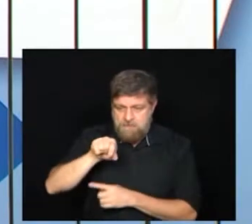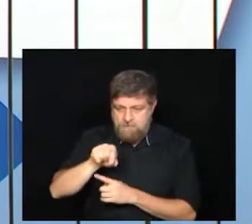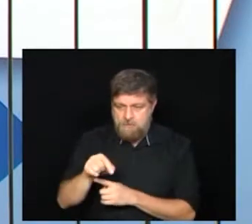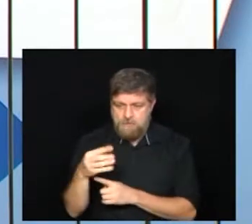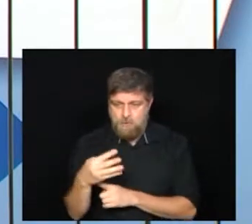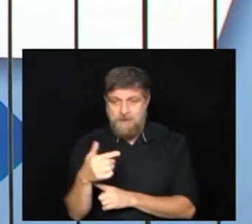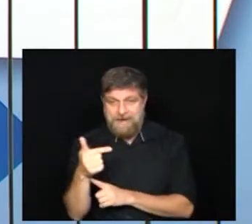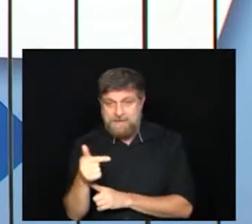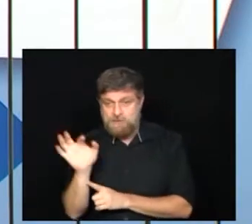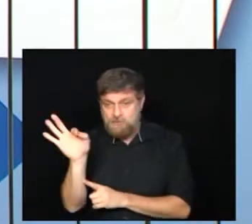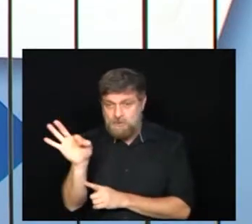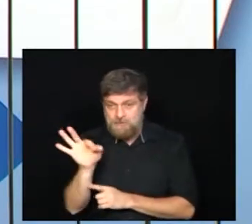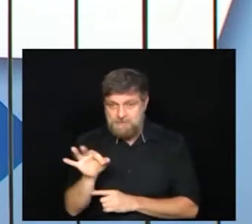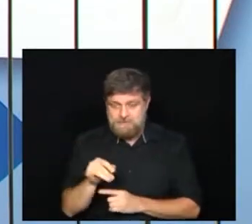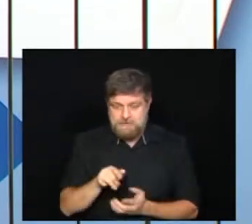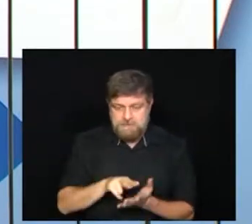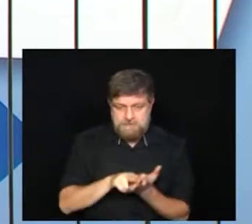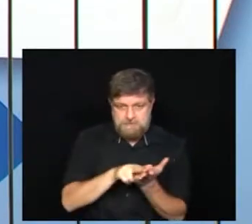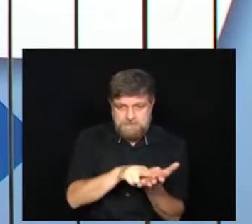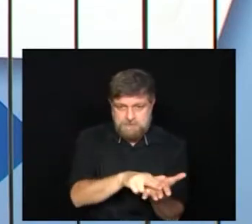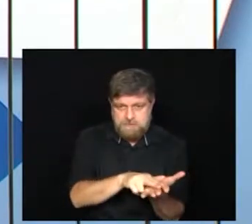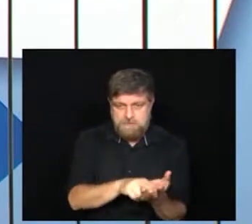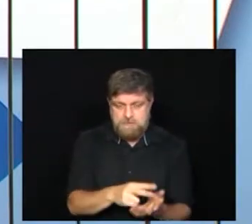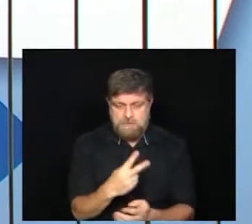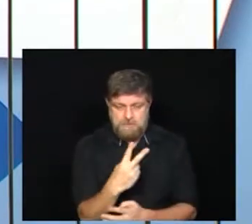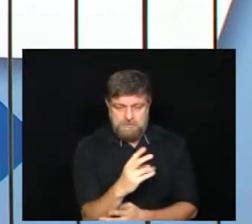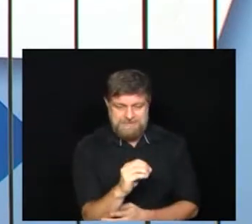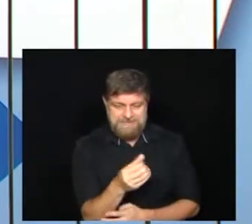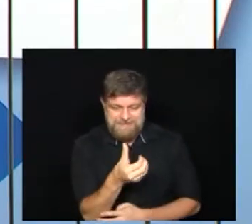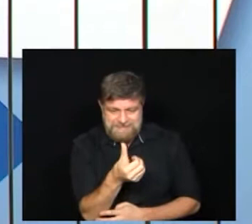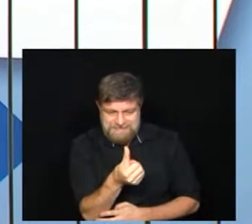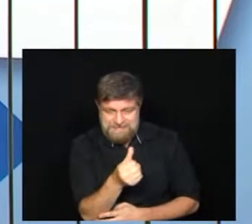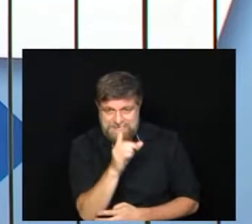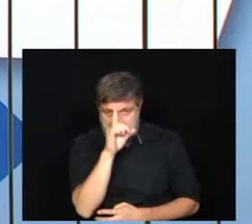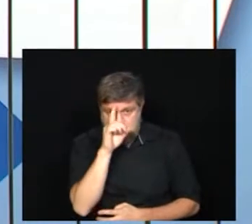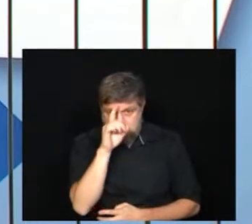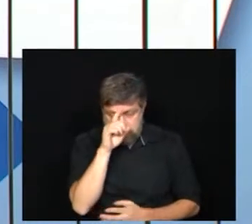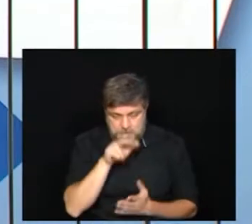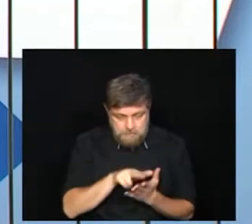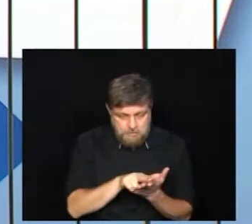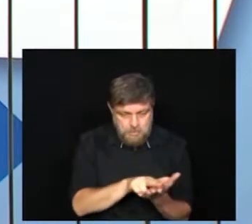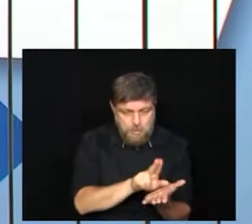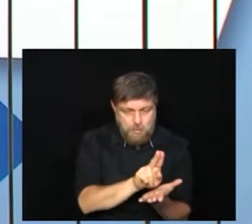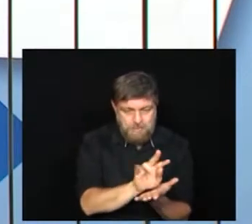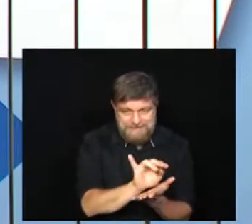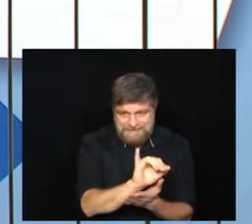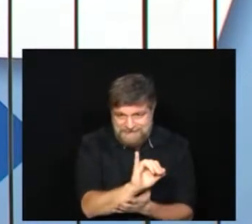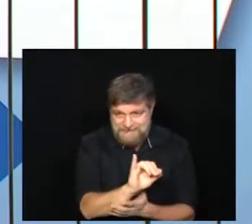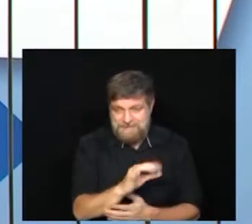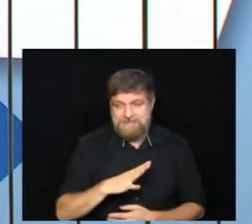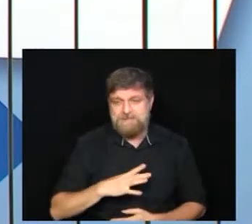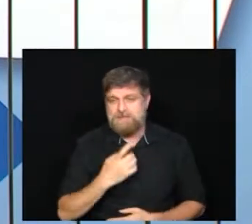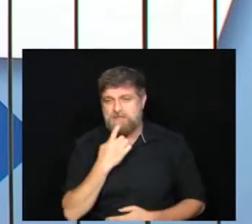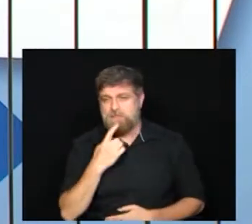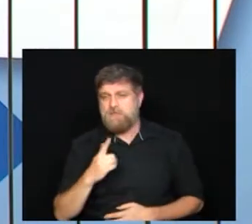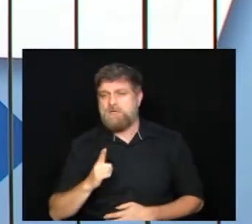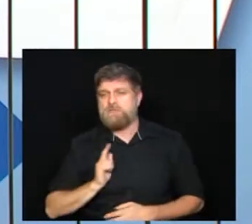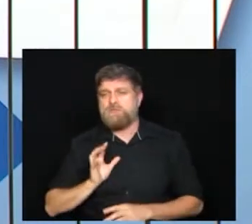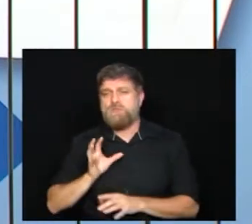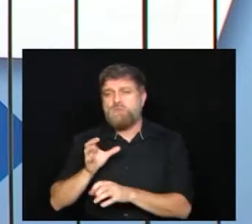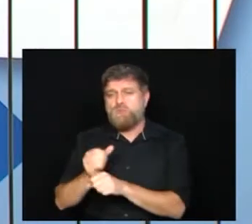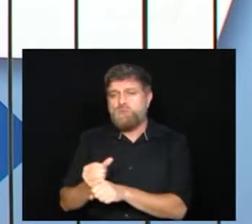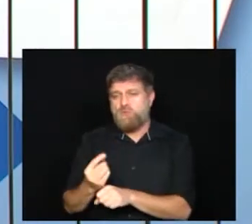69,42% de ocupação. Dos 206 leitos de UTI Covid disponíveis na cidade, nós